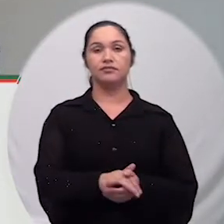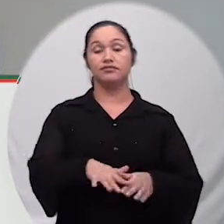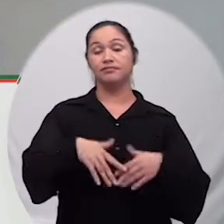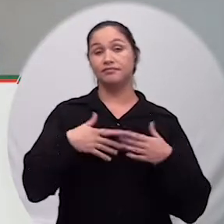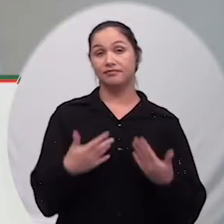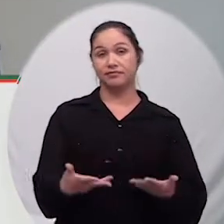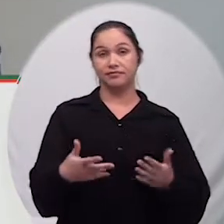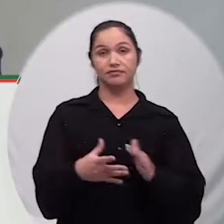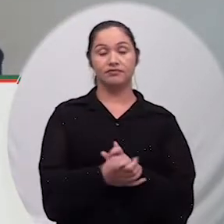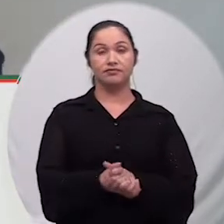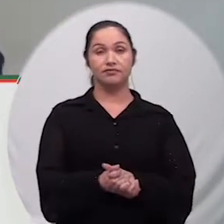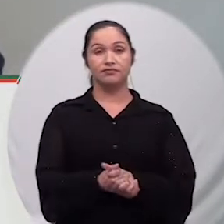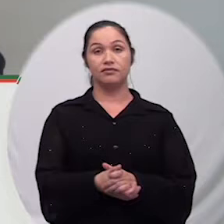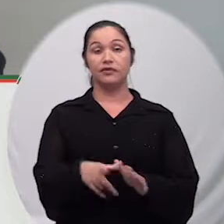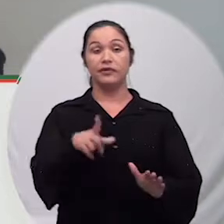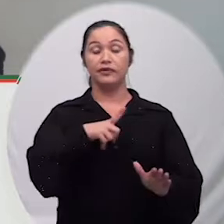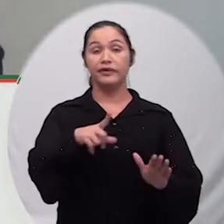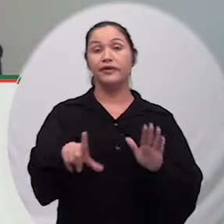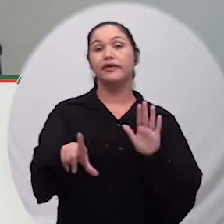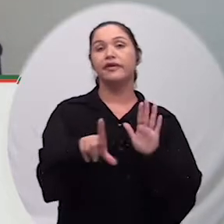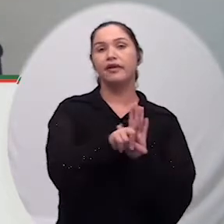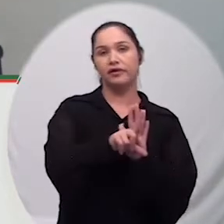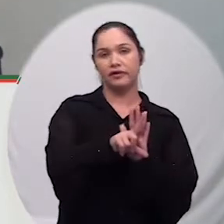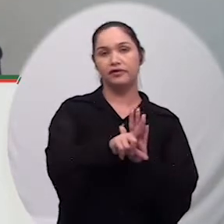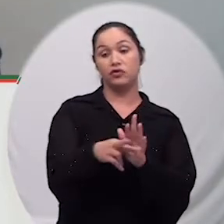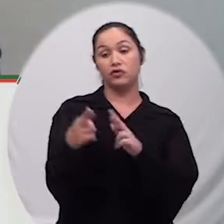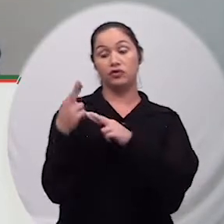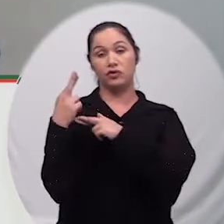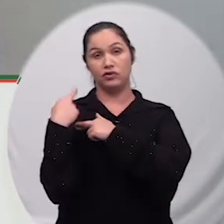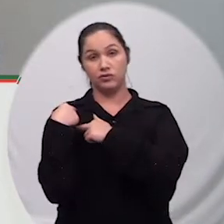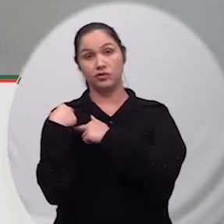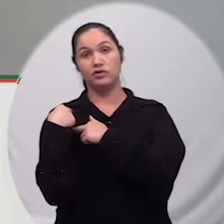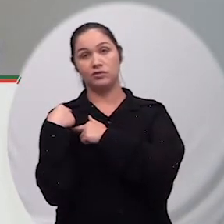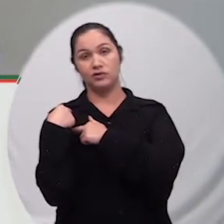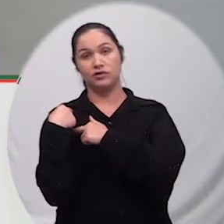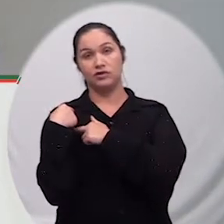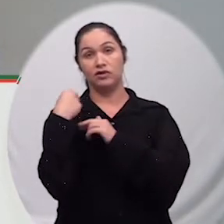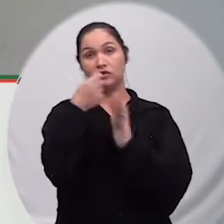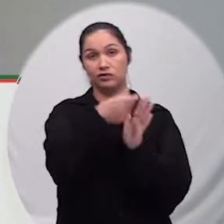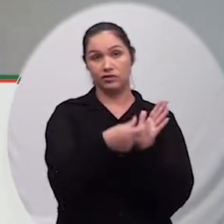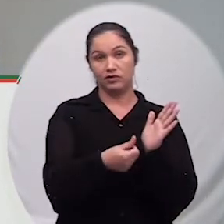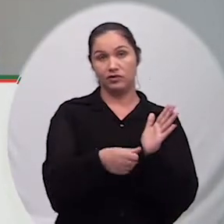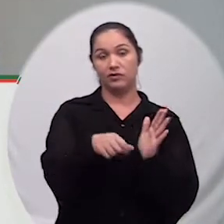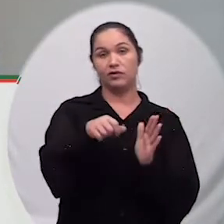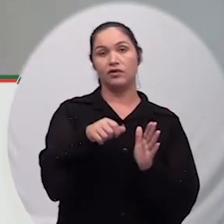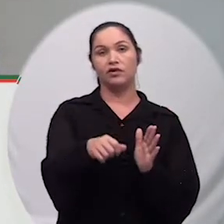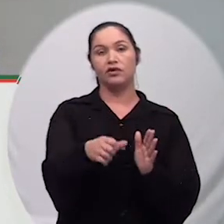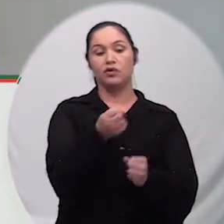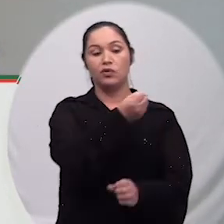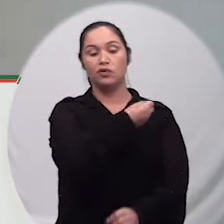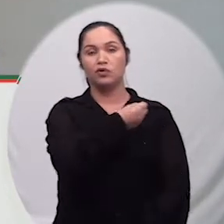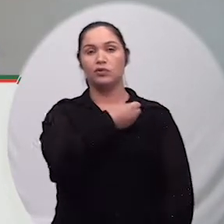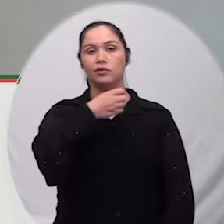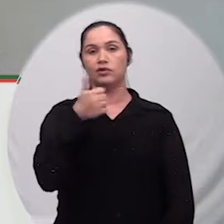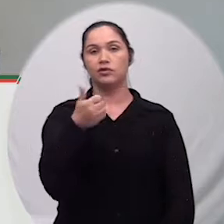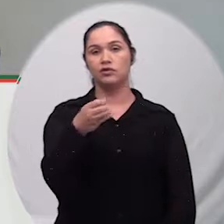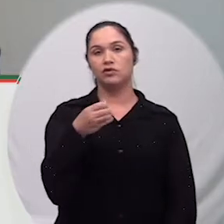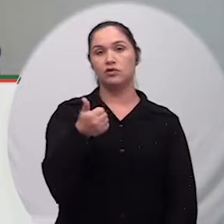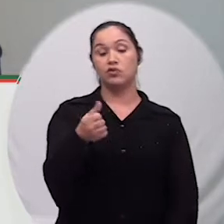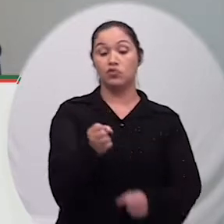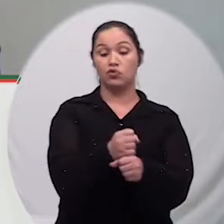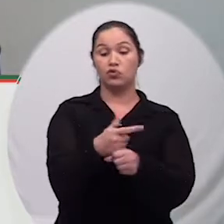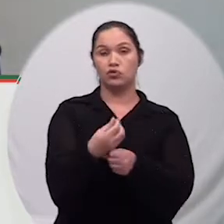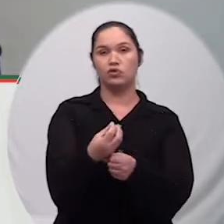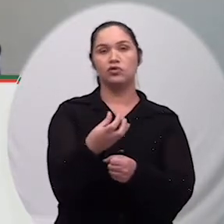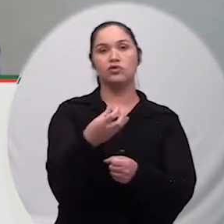resto, eu digo, né, que tem a Lei de Responsabilidade Fiscal, né, do LC 101 de 2000, e ela está aí, e